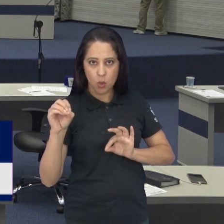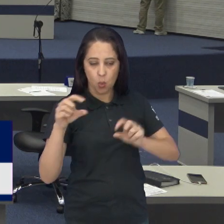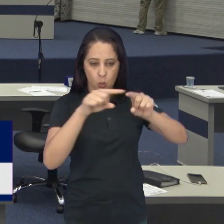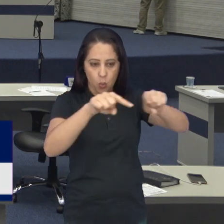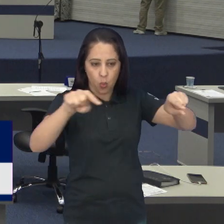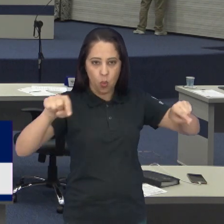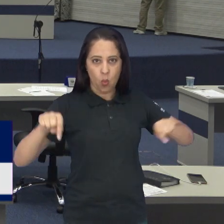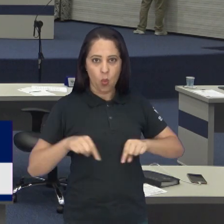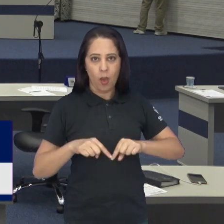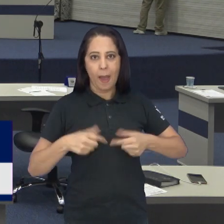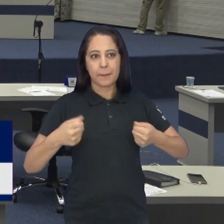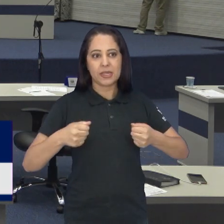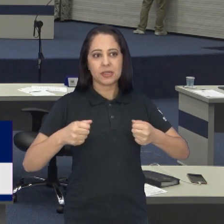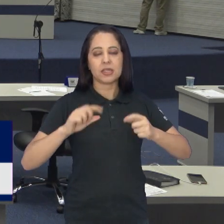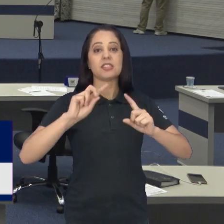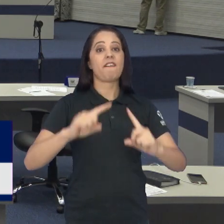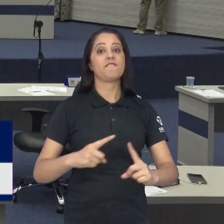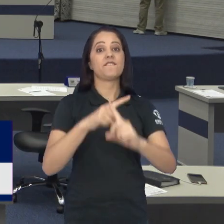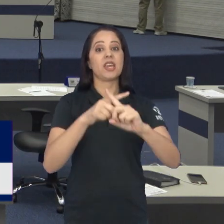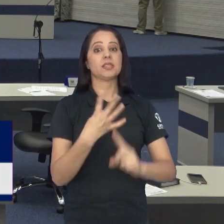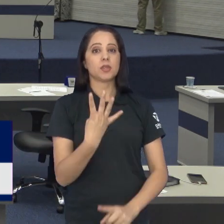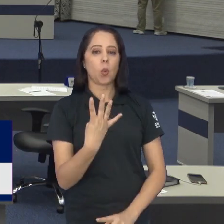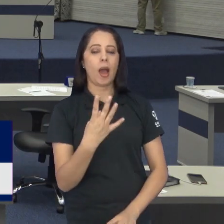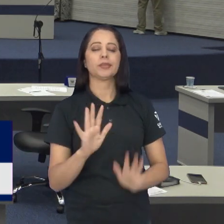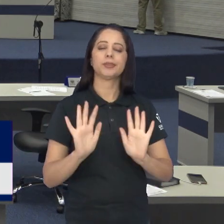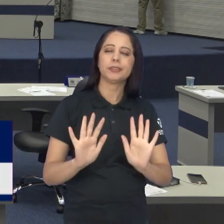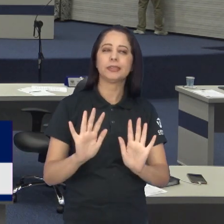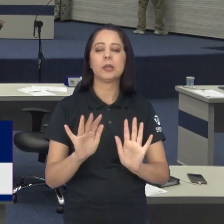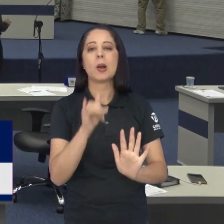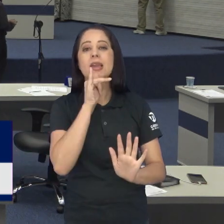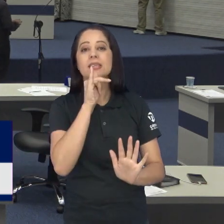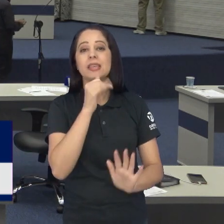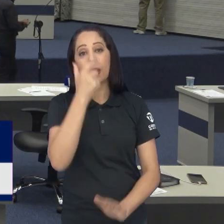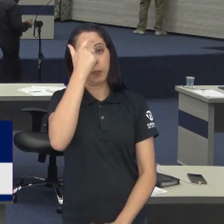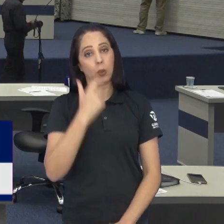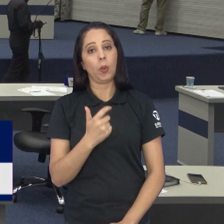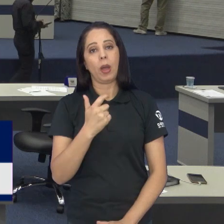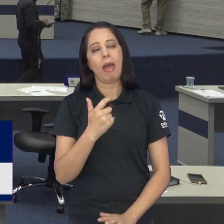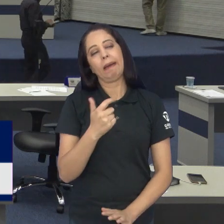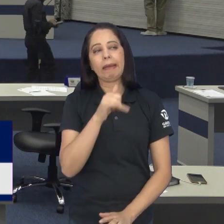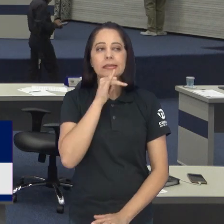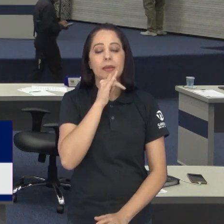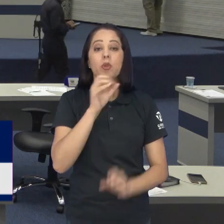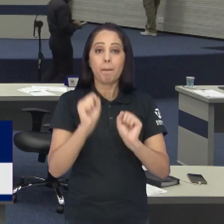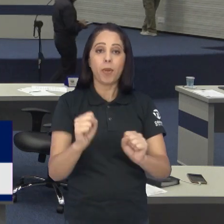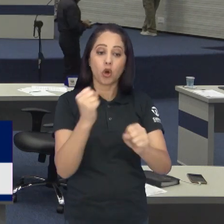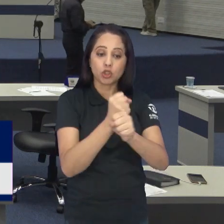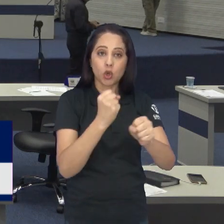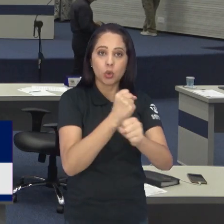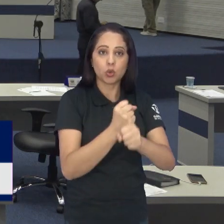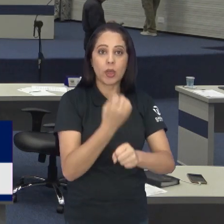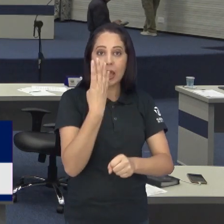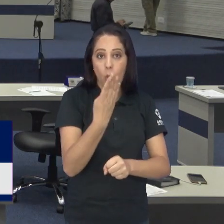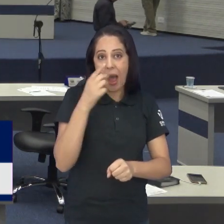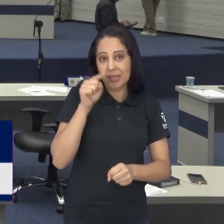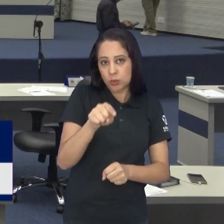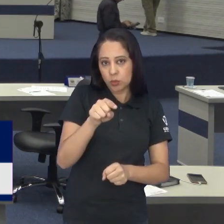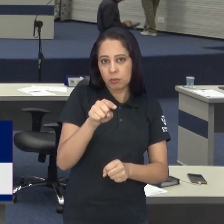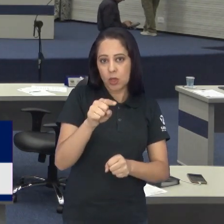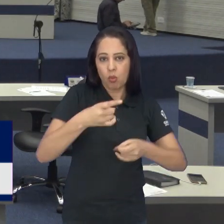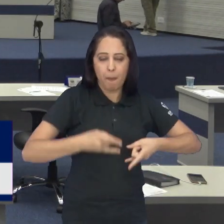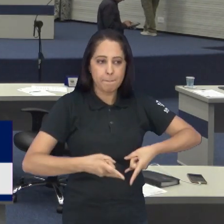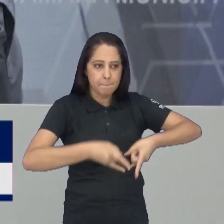multiplicado por 4, significa que eu posso construir 4.000 metros quadrados de apartamentos, por